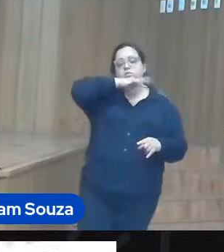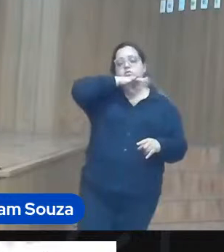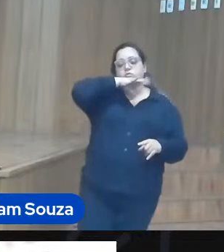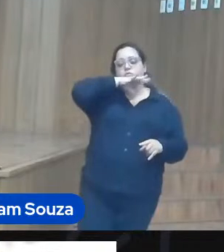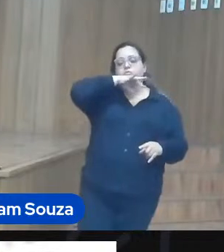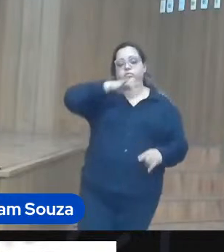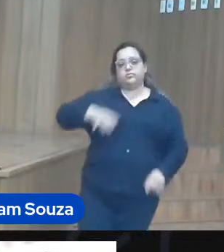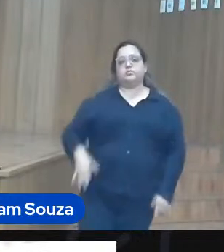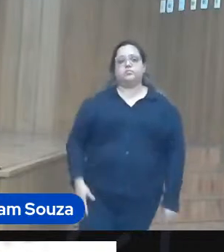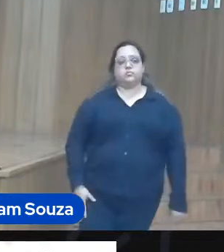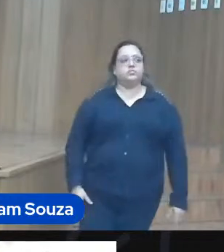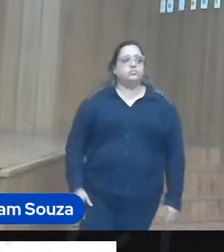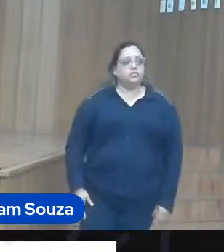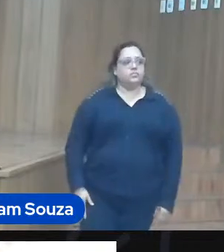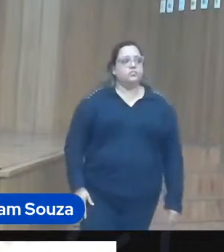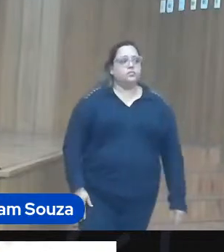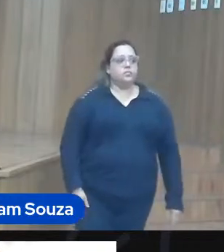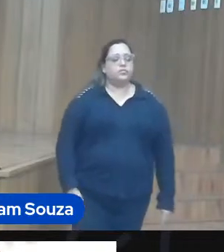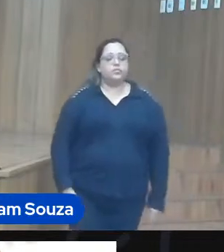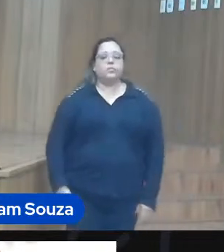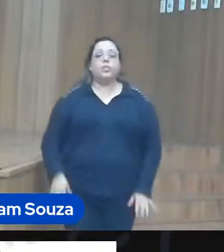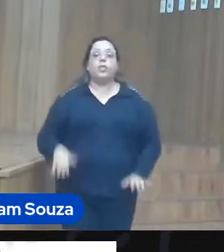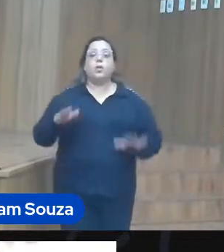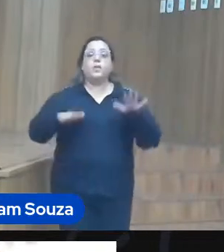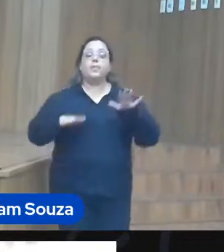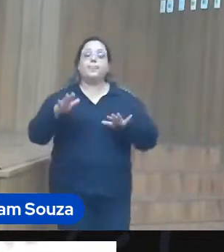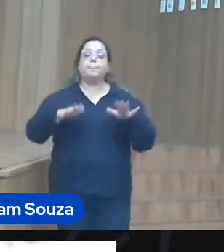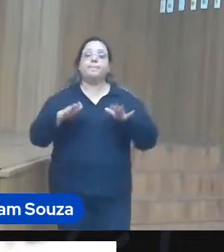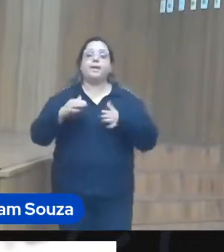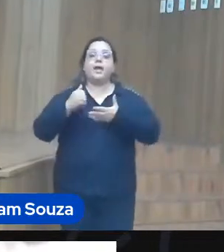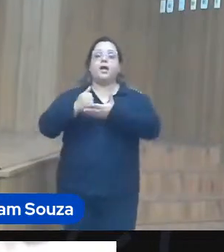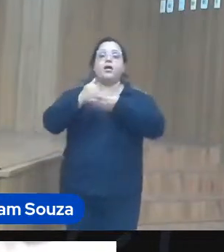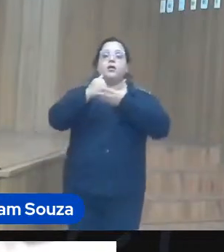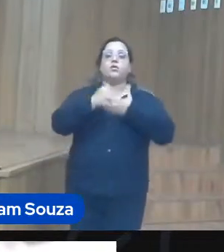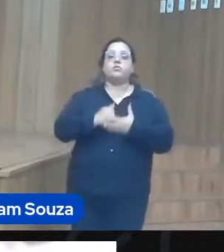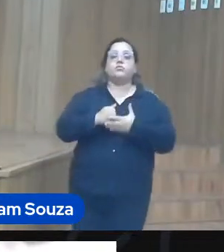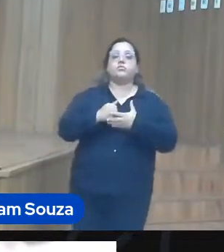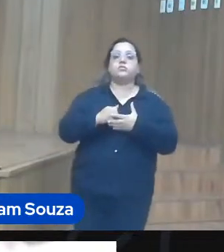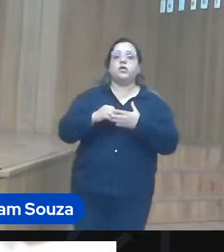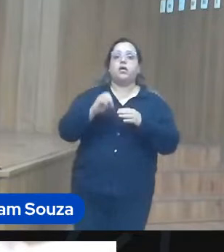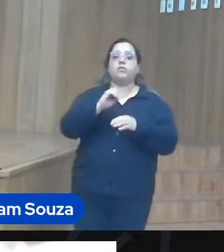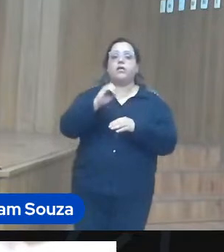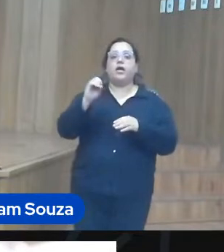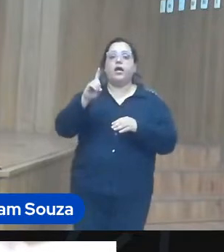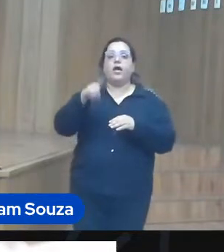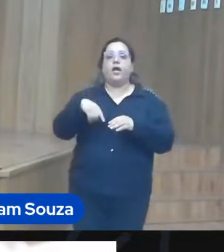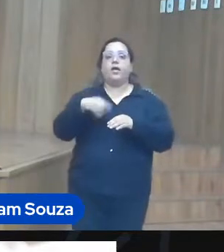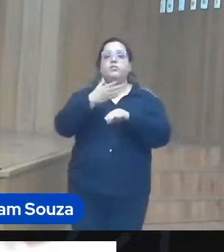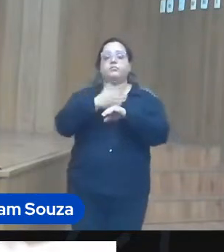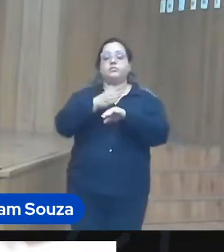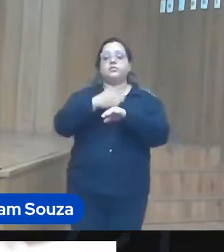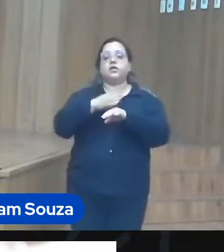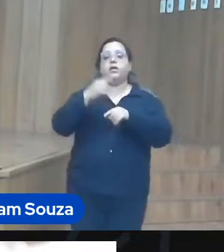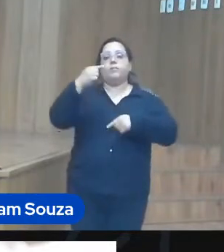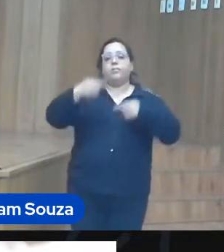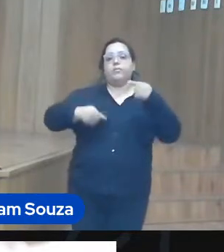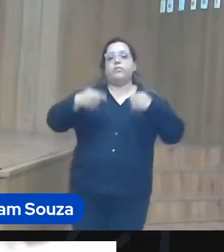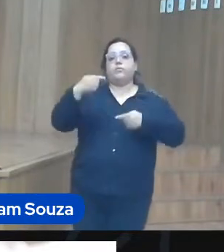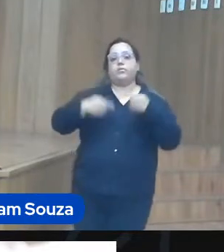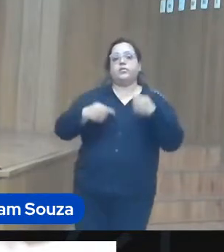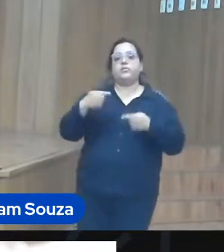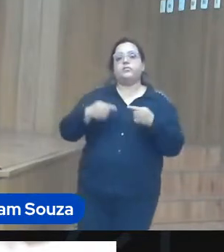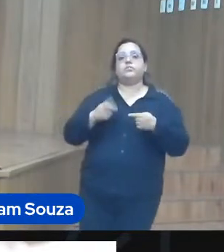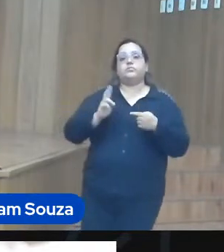por vezes, a defesa dessa neutralidade é um ato político para manter